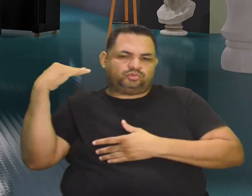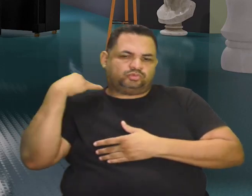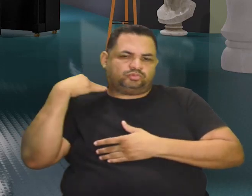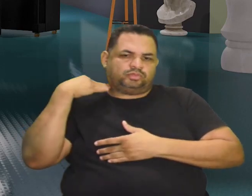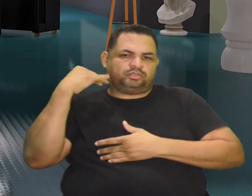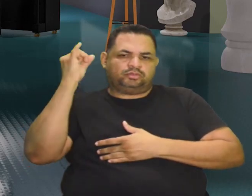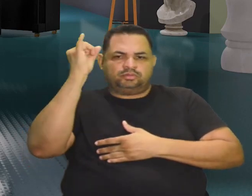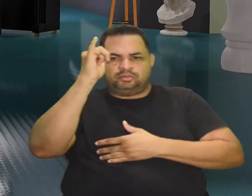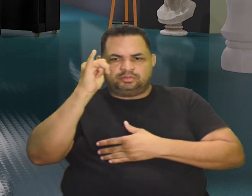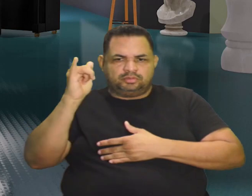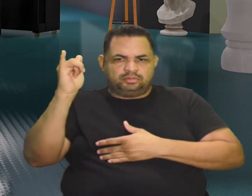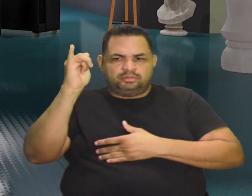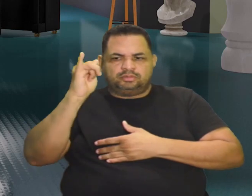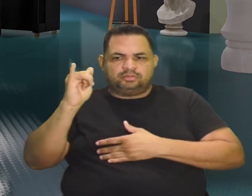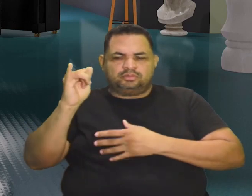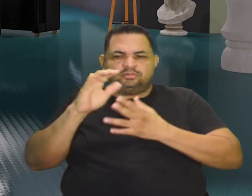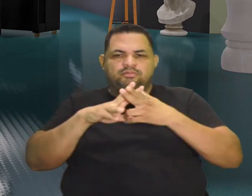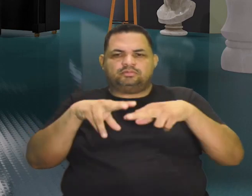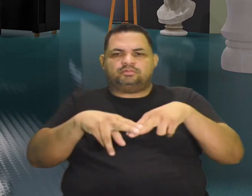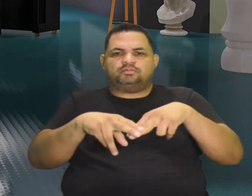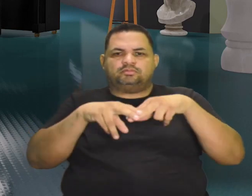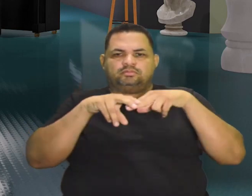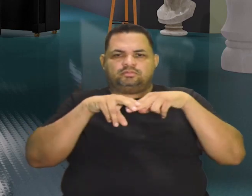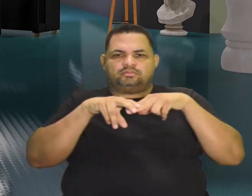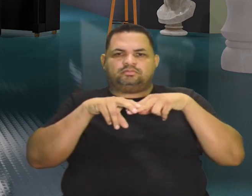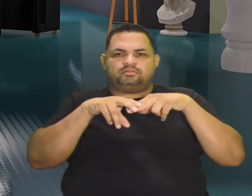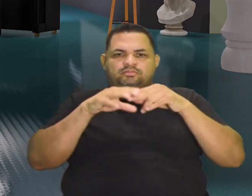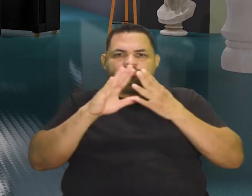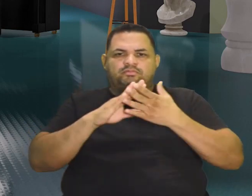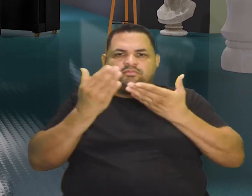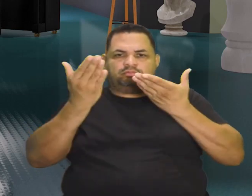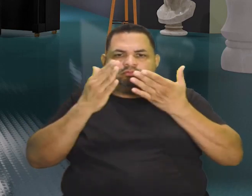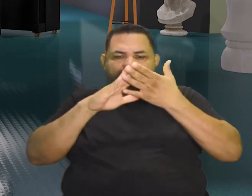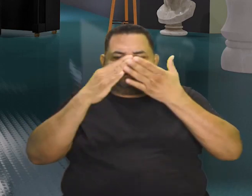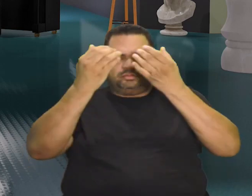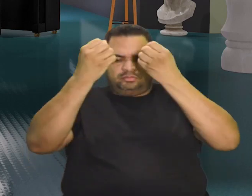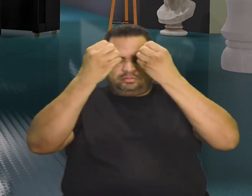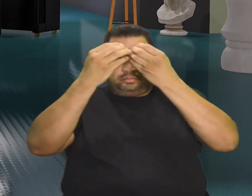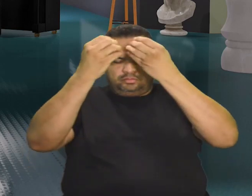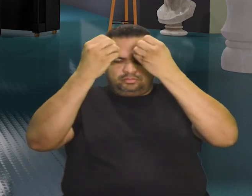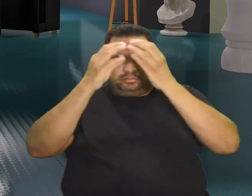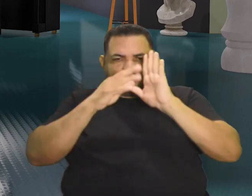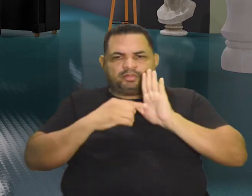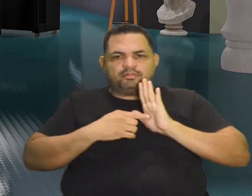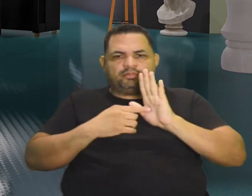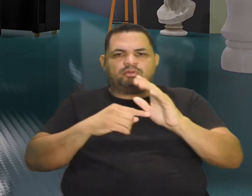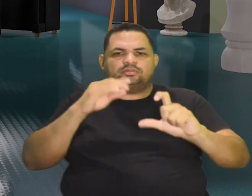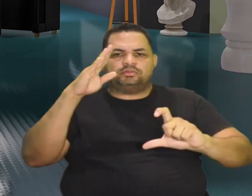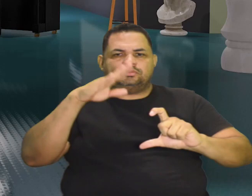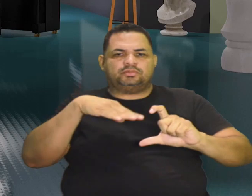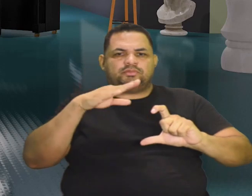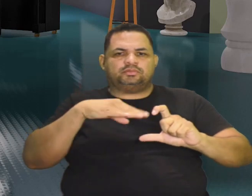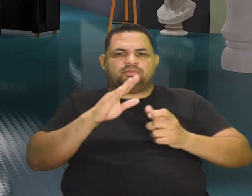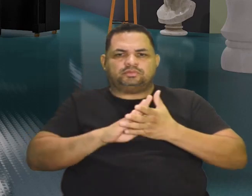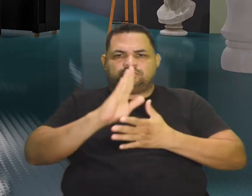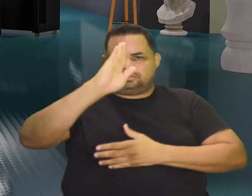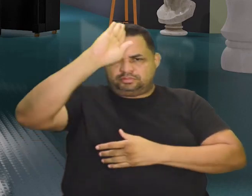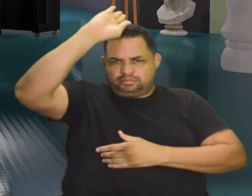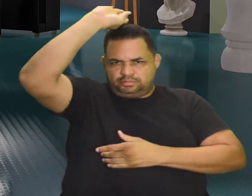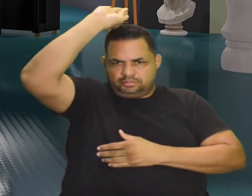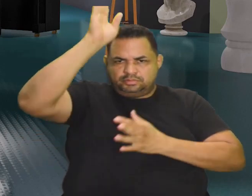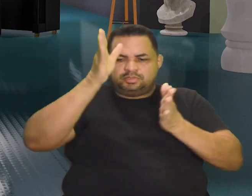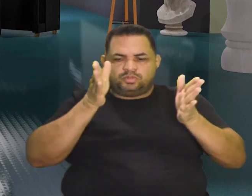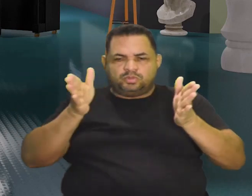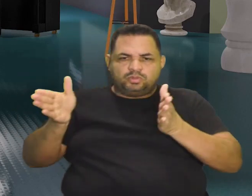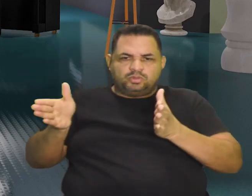e por isso que ela ainda aborda ali a temática da mitologia romana, isso mesmo. Nesse